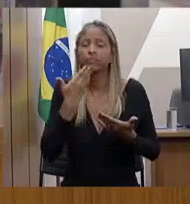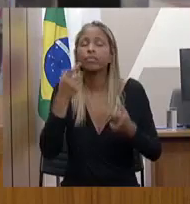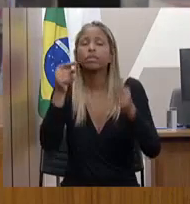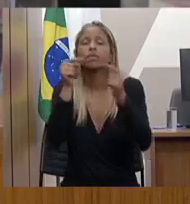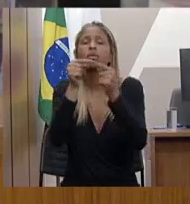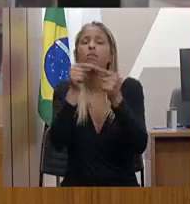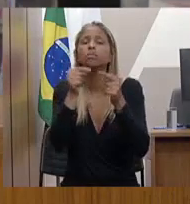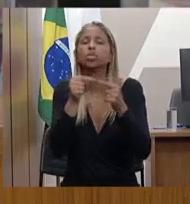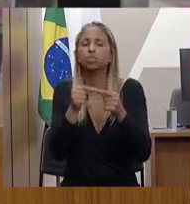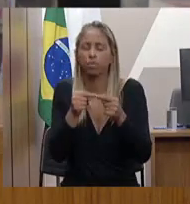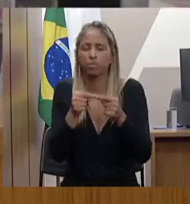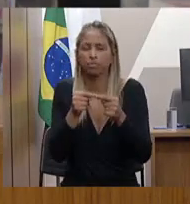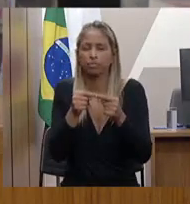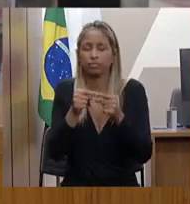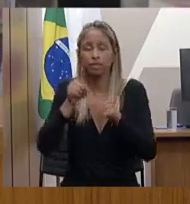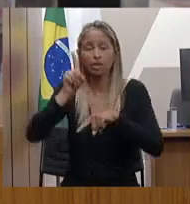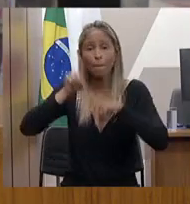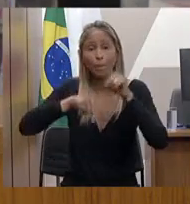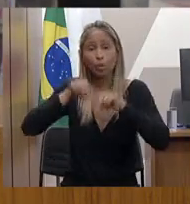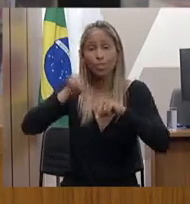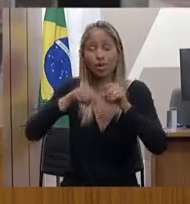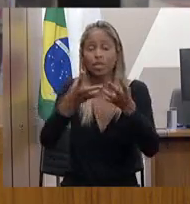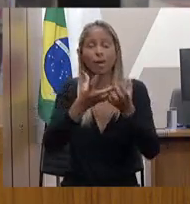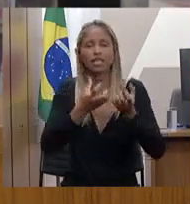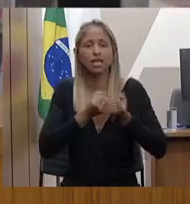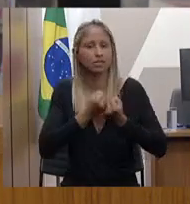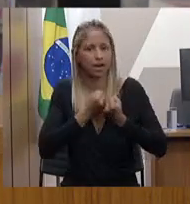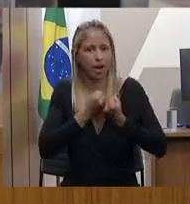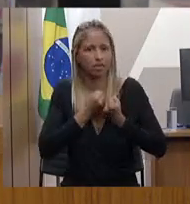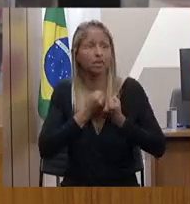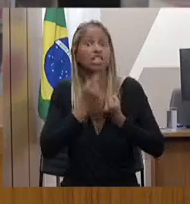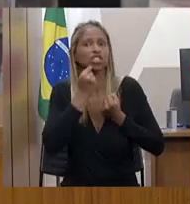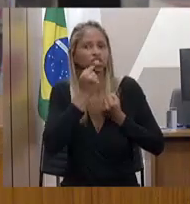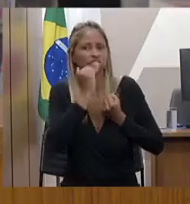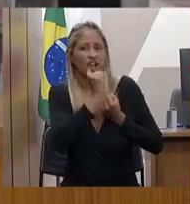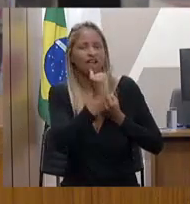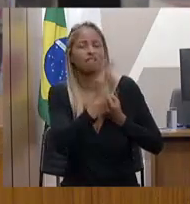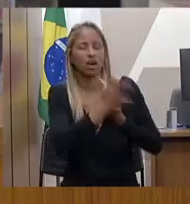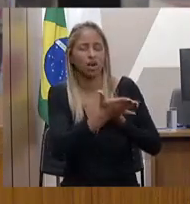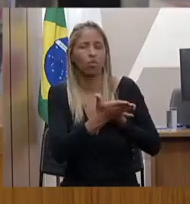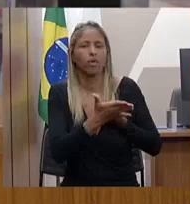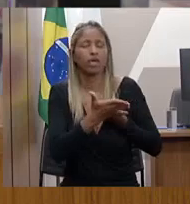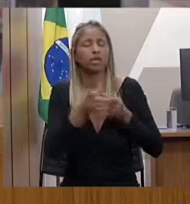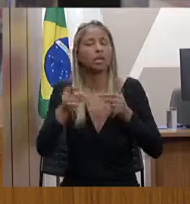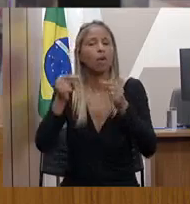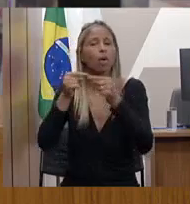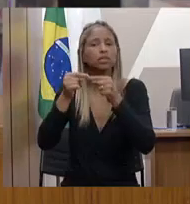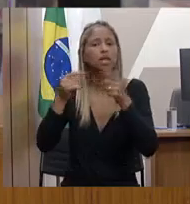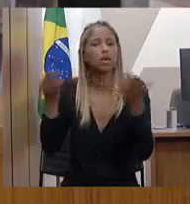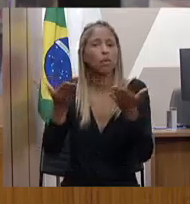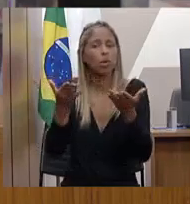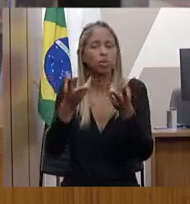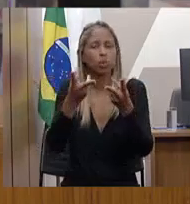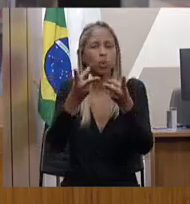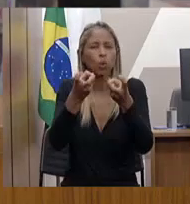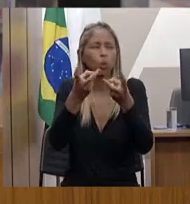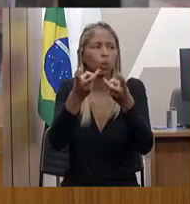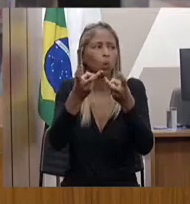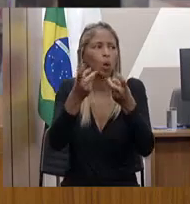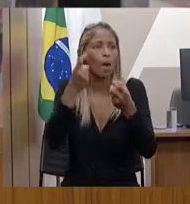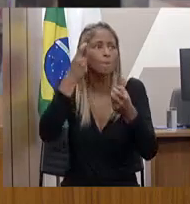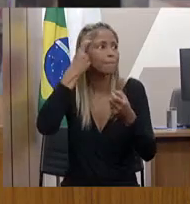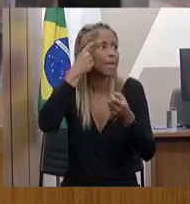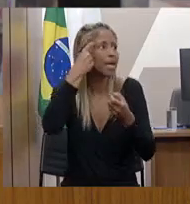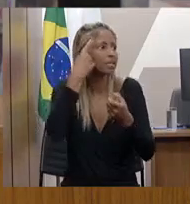produção que nós estamos aceitando jorrando falou aqui né de que é um modelo hoje que suga que só pensa